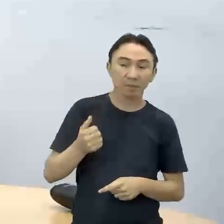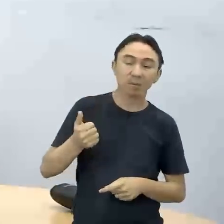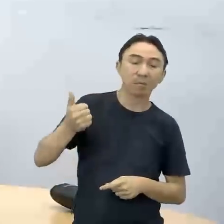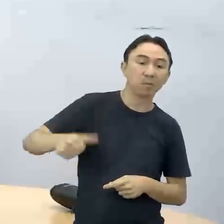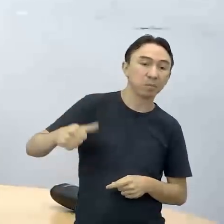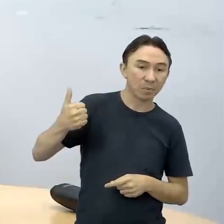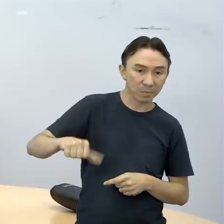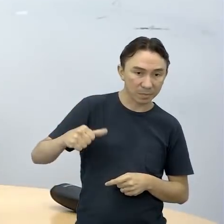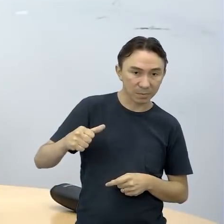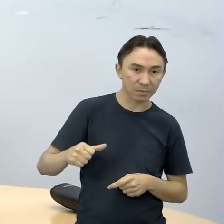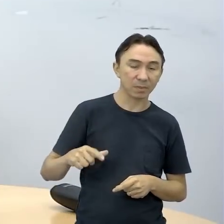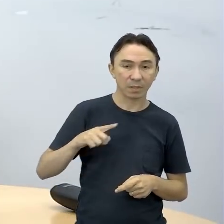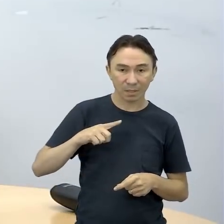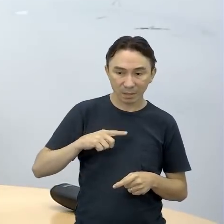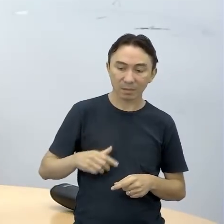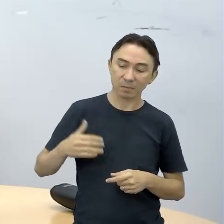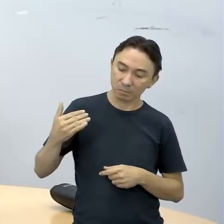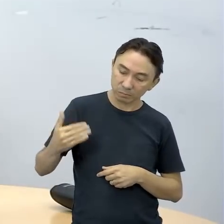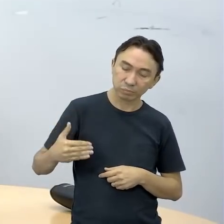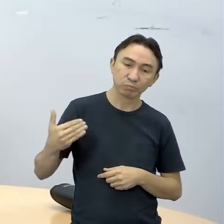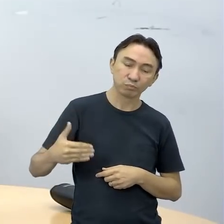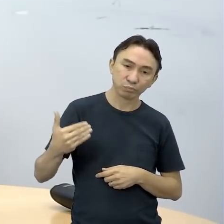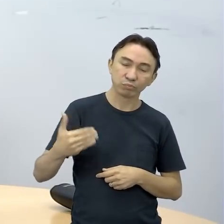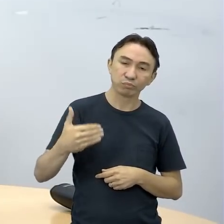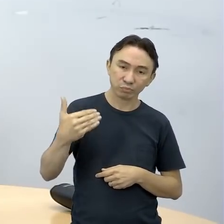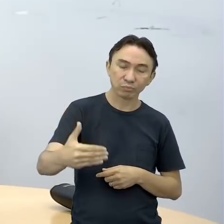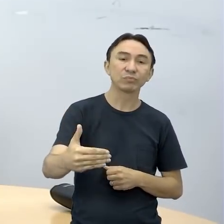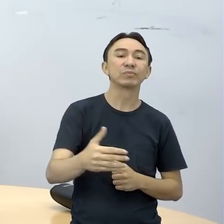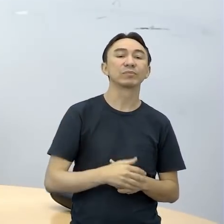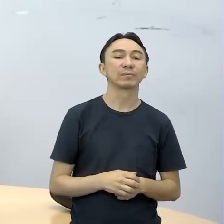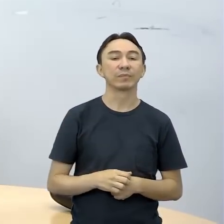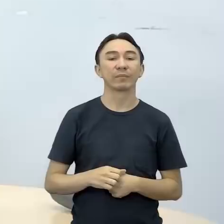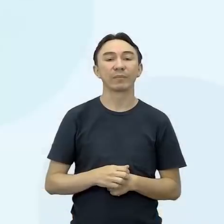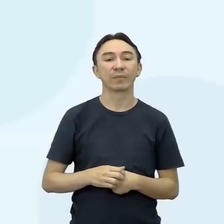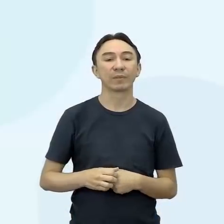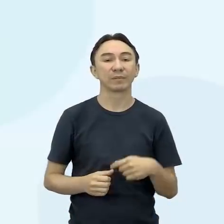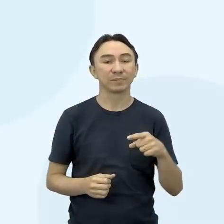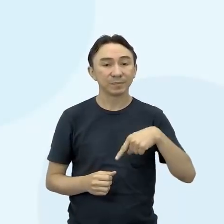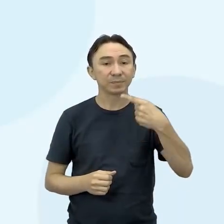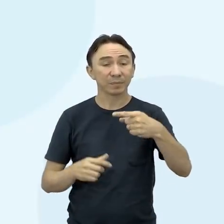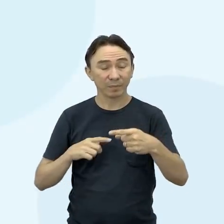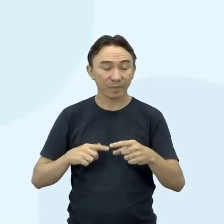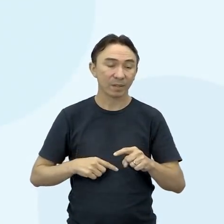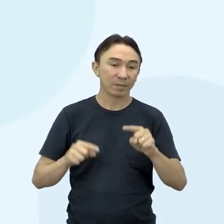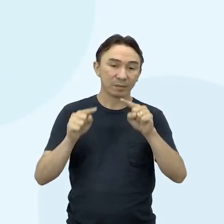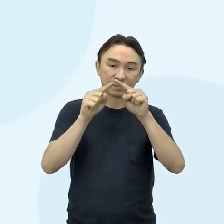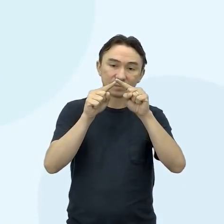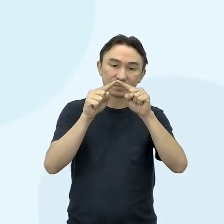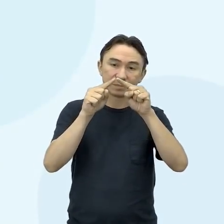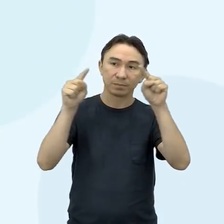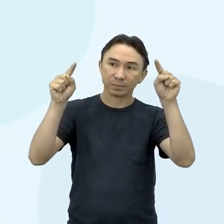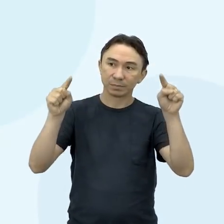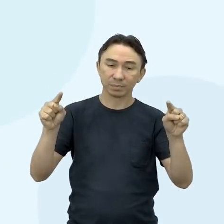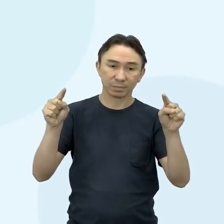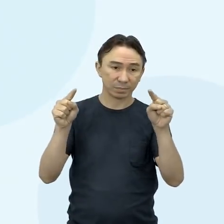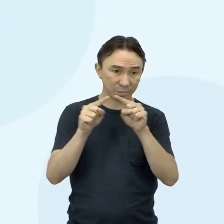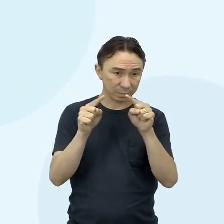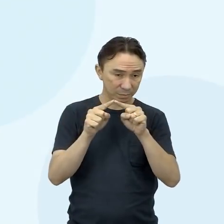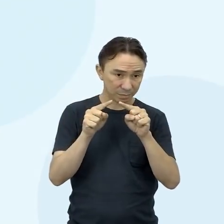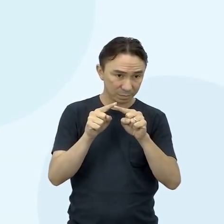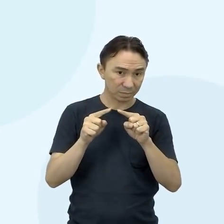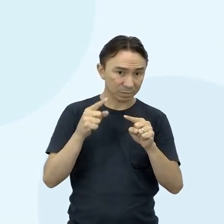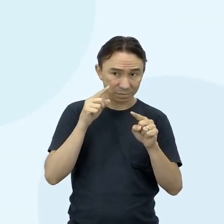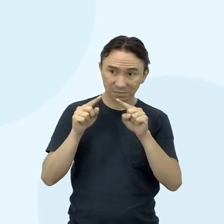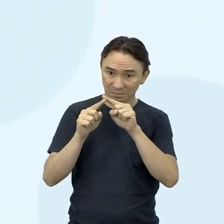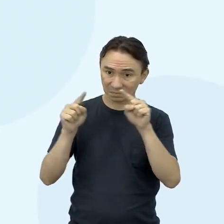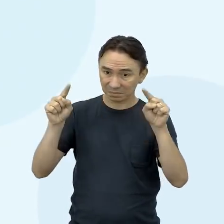e processual. Bom, em seguida, nós temos alguns boxes especiais que estão presentes no mapa e que são muito